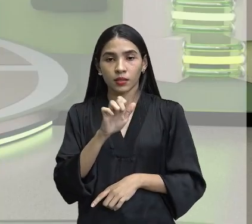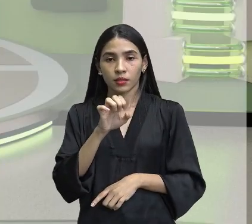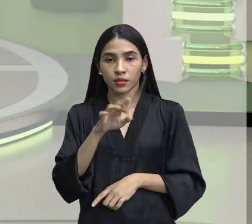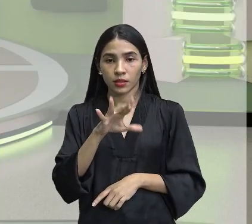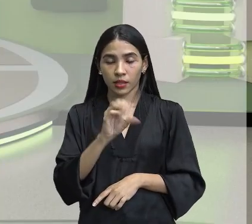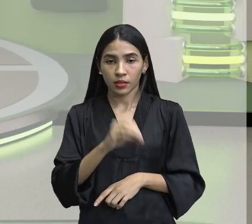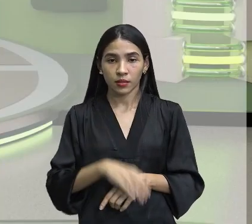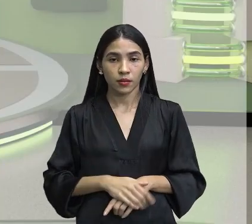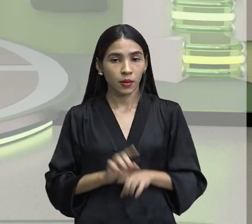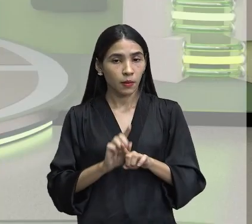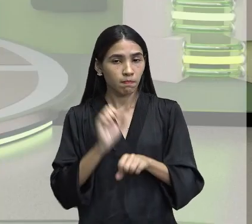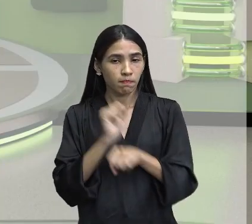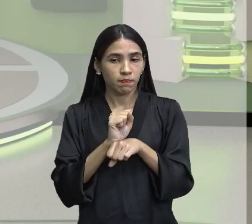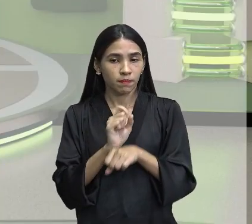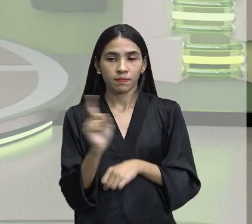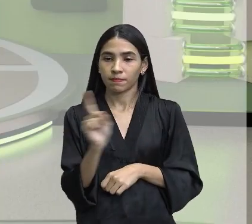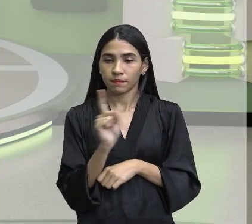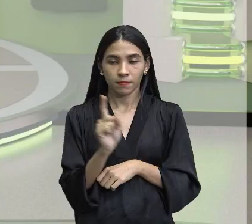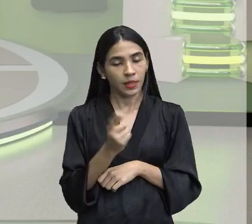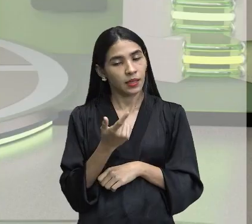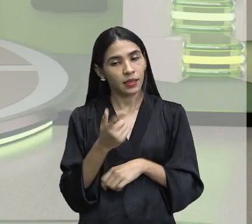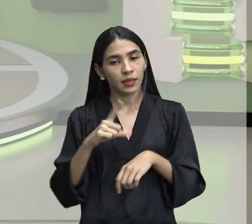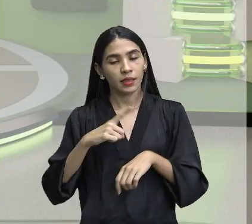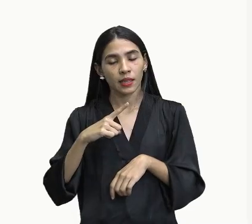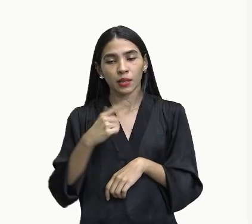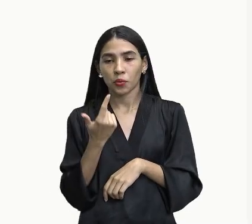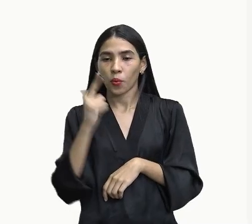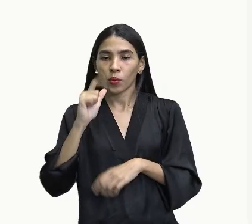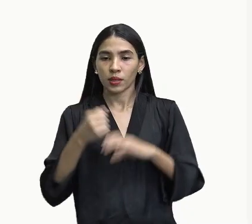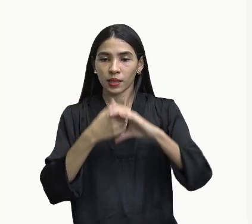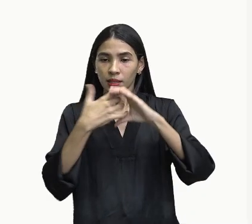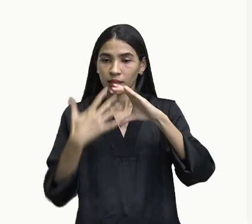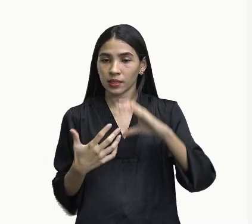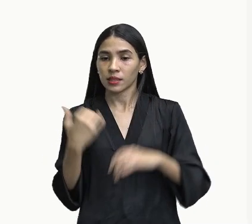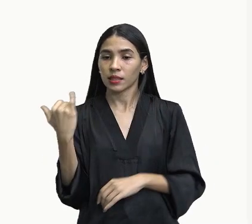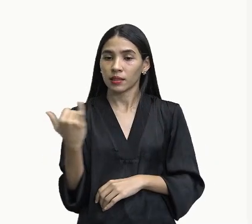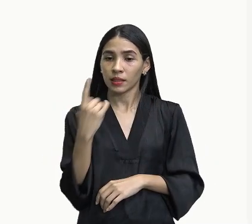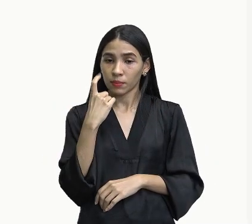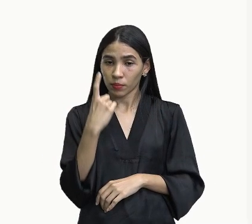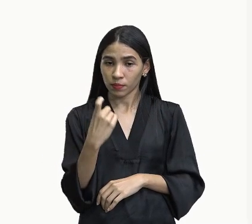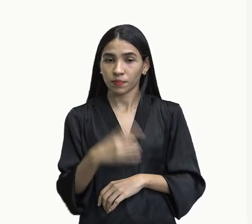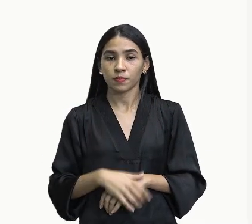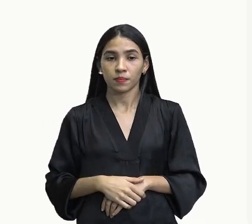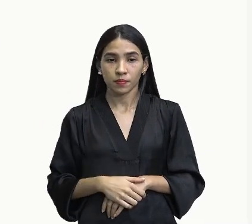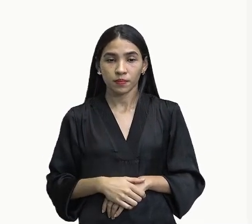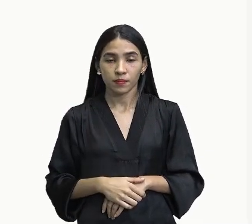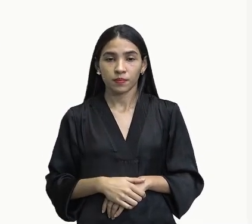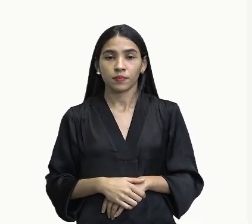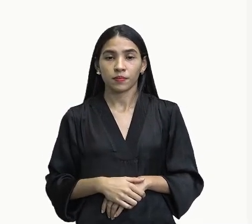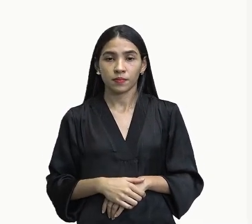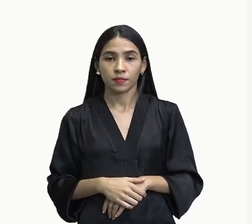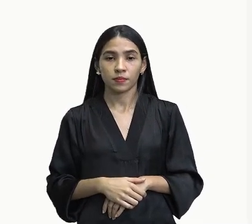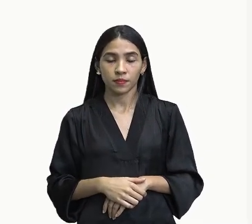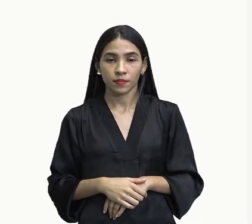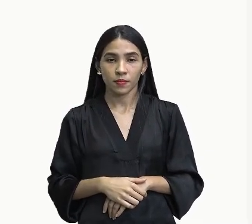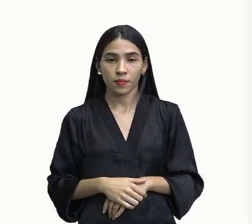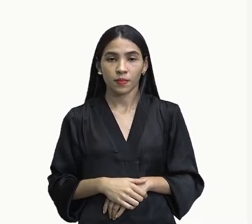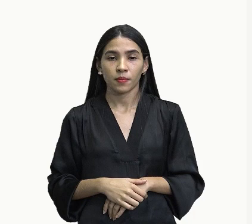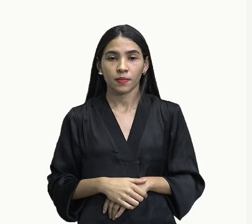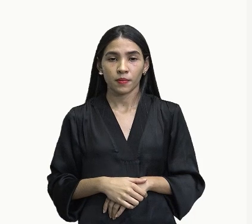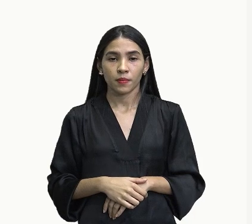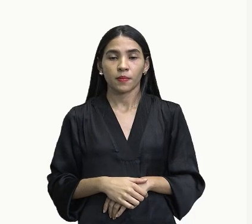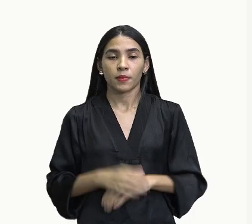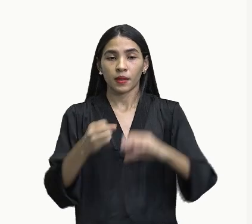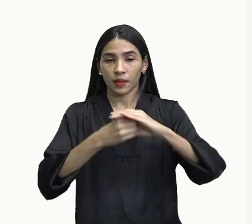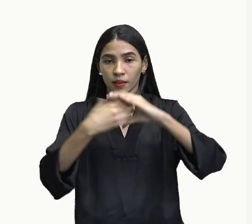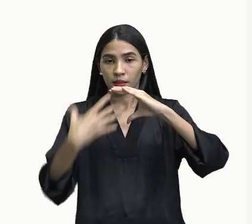Mas não para por aí, nós temos mais características interessantes desse grupo. Vamos continuar falando um pouquinho sobre a